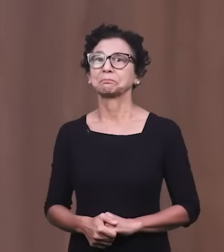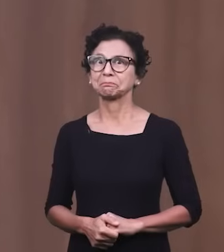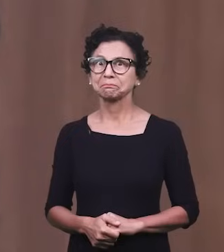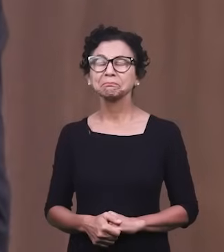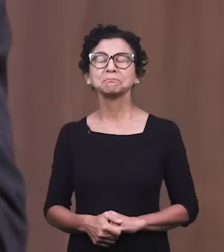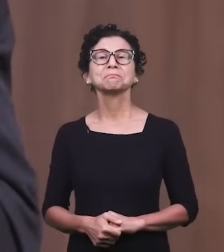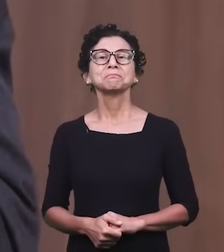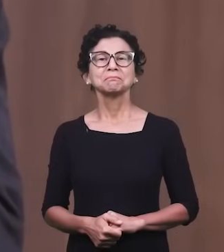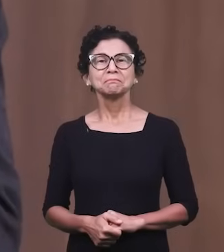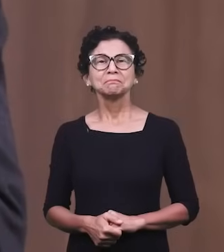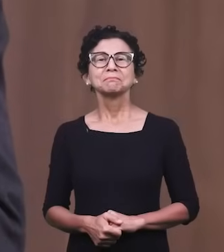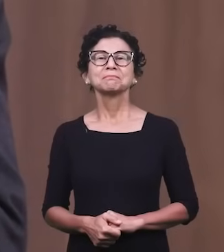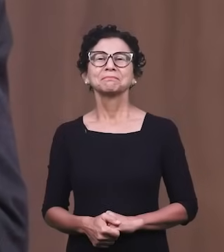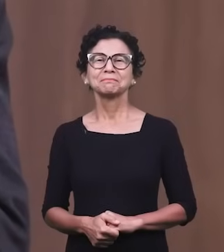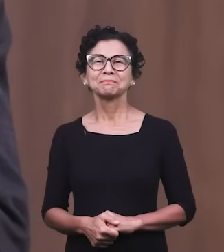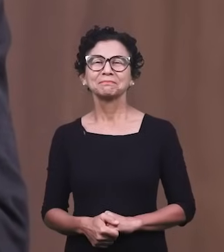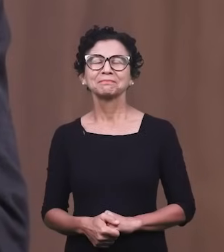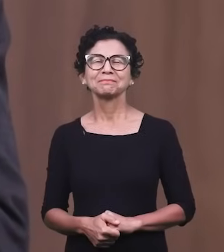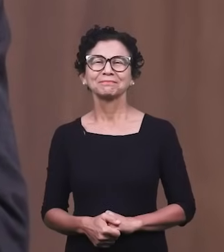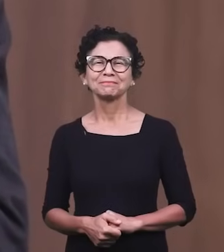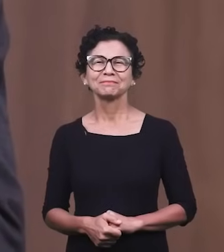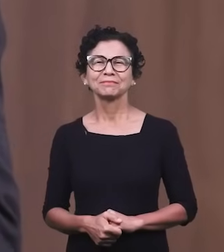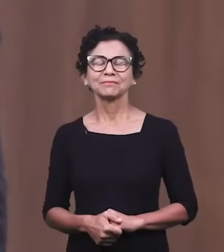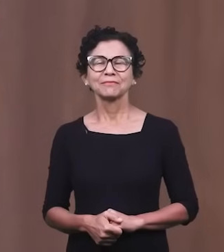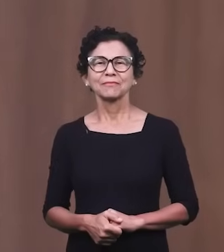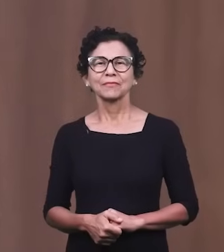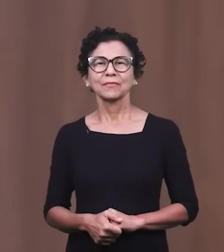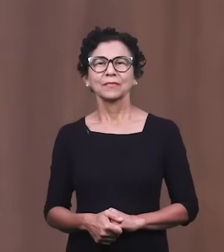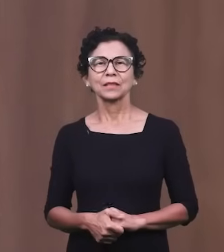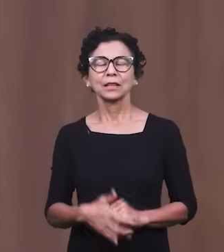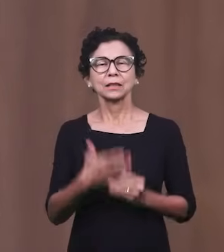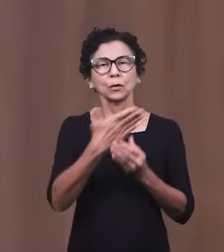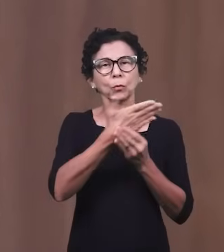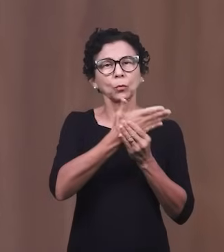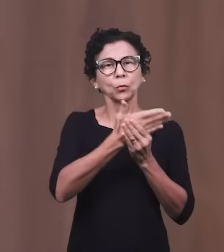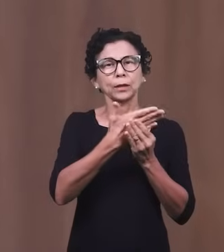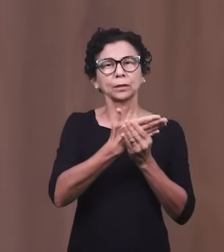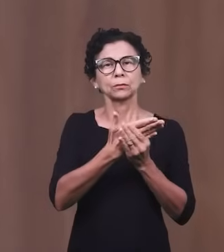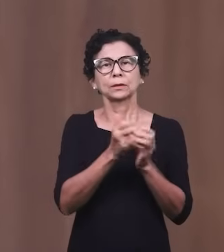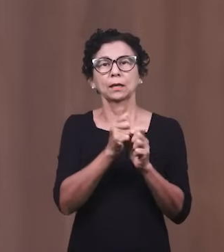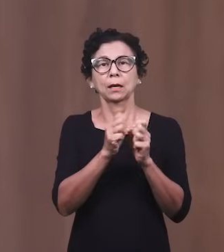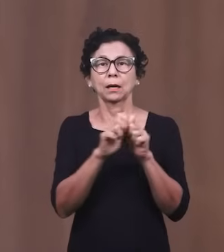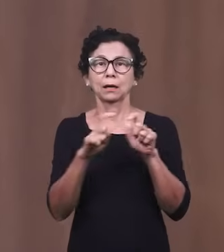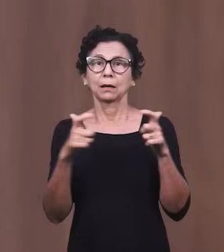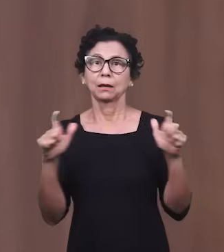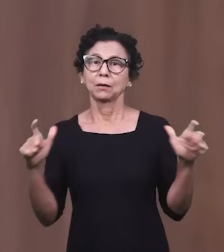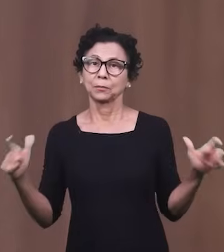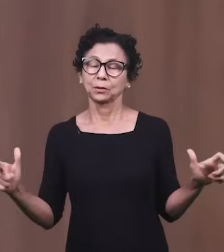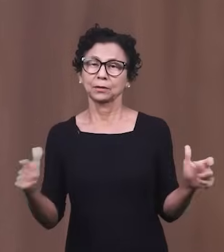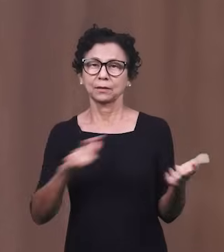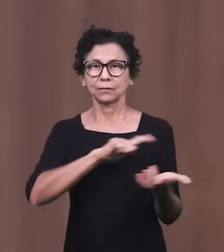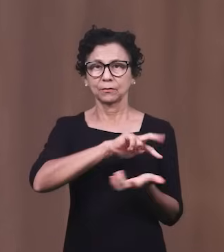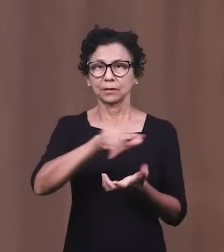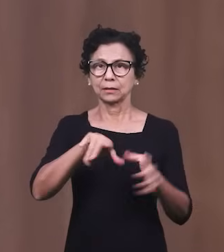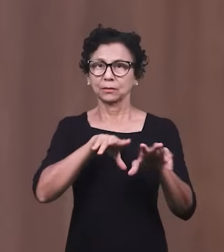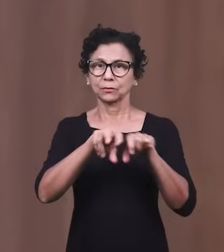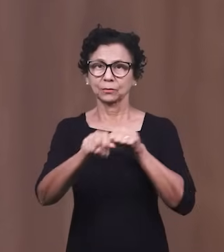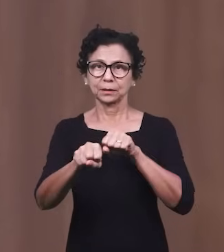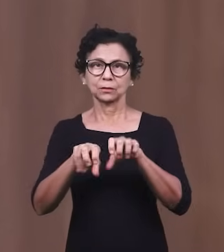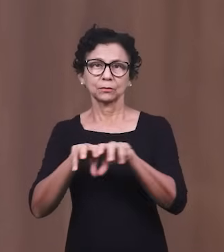que é bastante apropriado para o que nós vamos discutir nesse Episódio né que é a botânica então é muito interessante